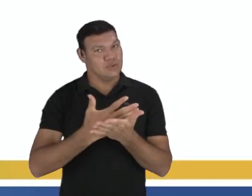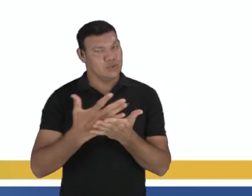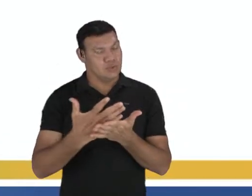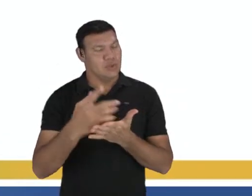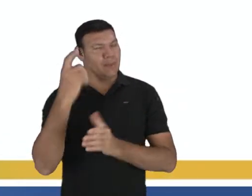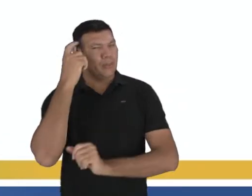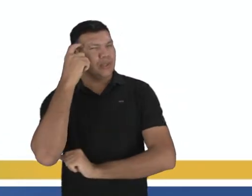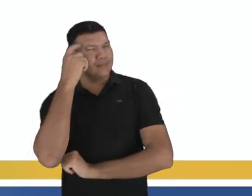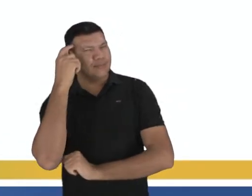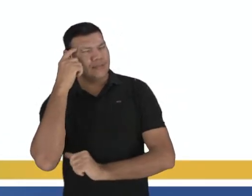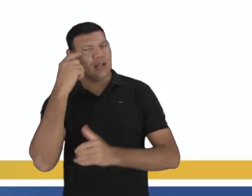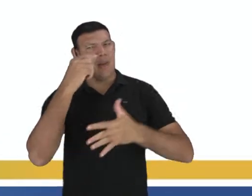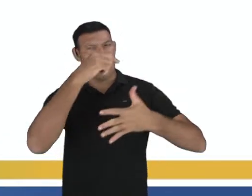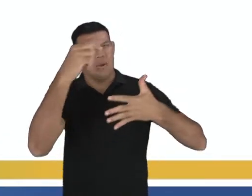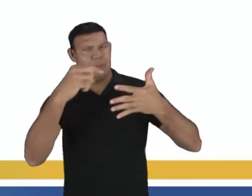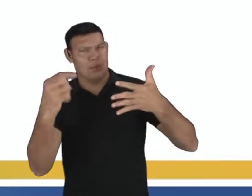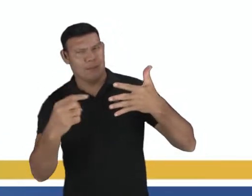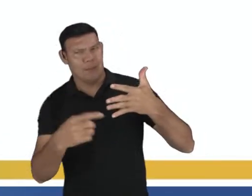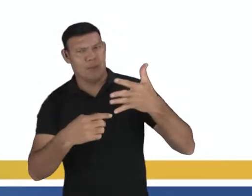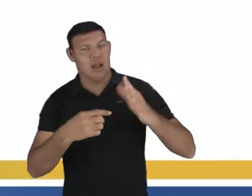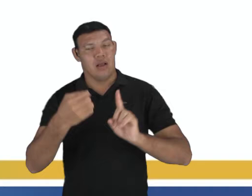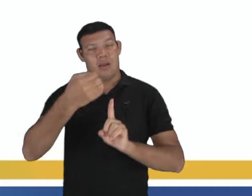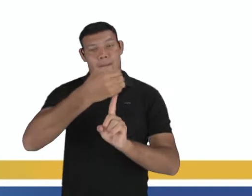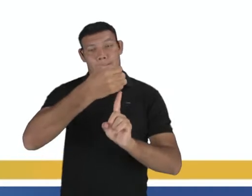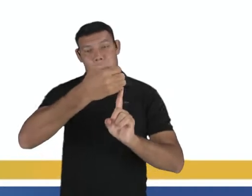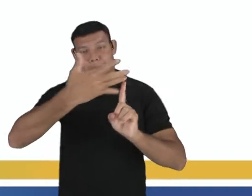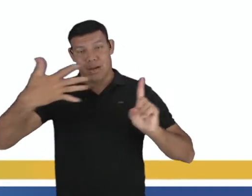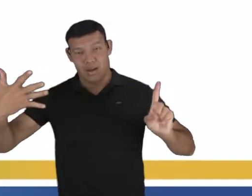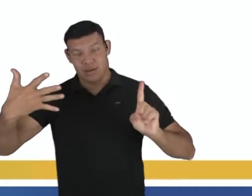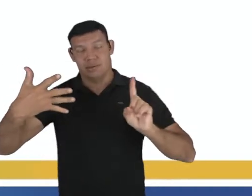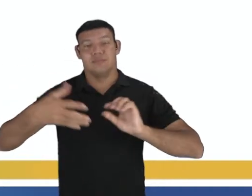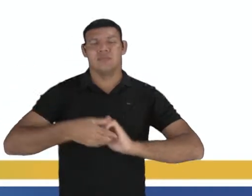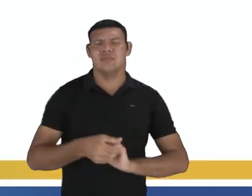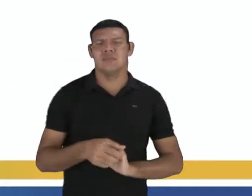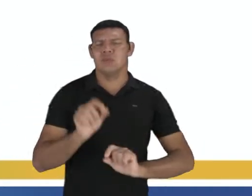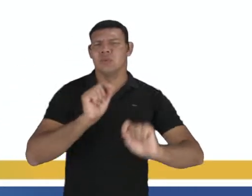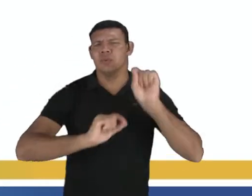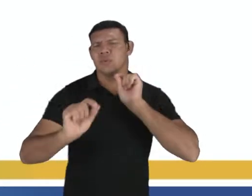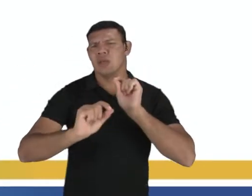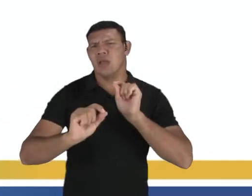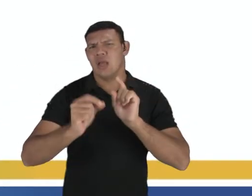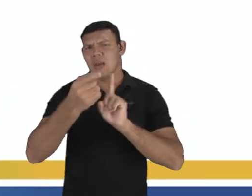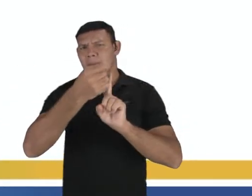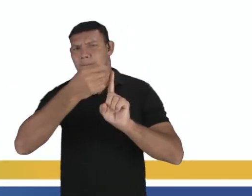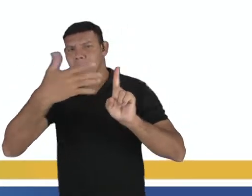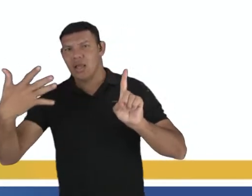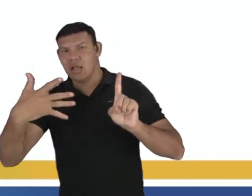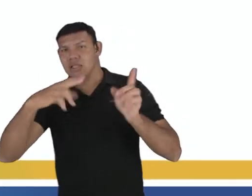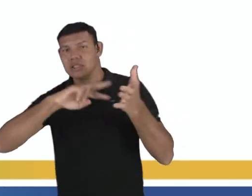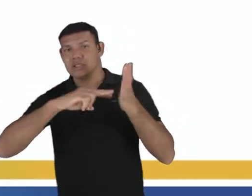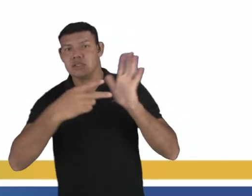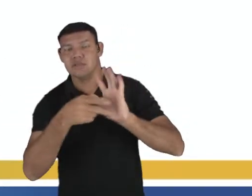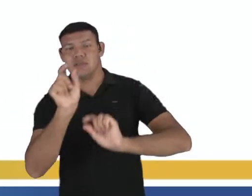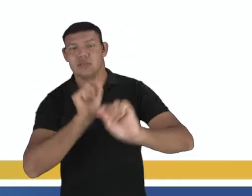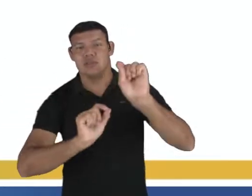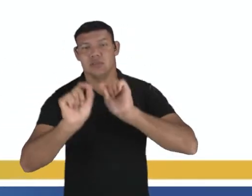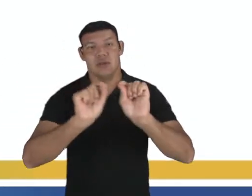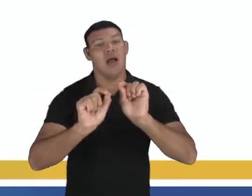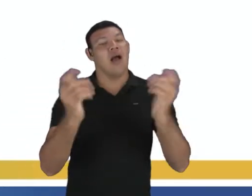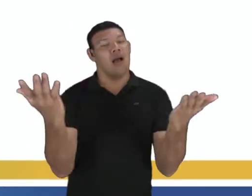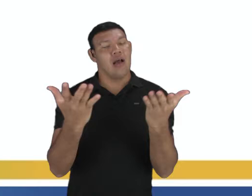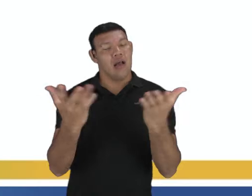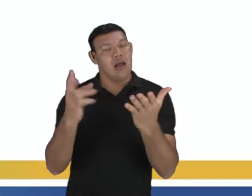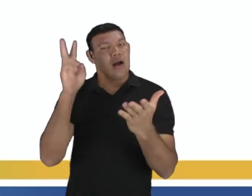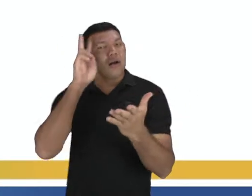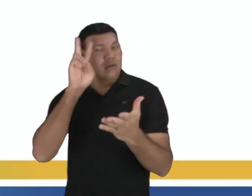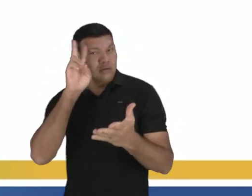operadores argumentativos, logo a gente vai pensar o que é argumentação, né? Então a gente vai lembrar um pouquinho. Nós